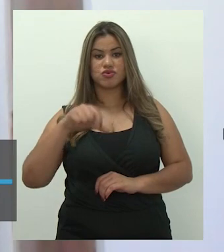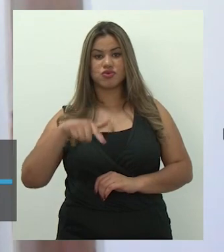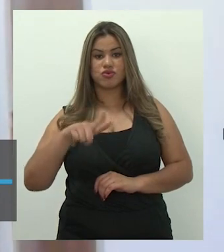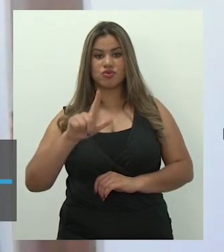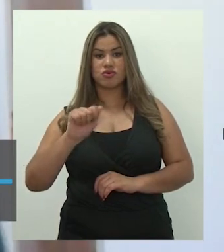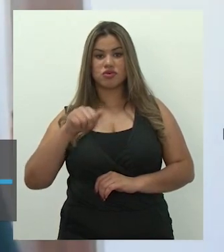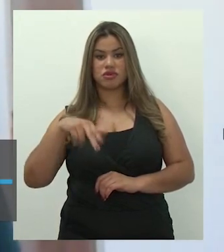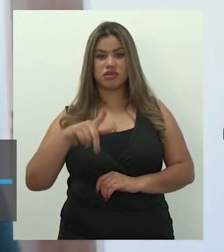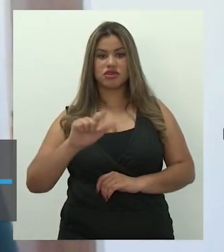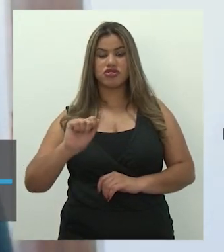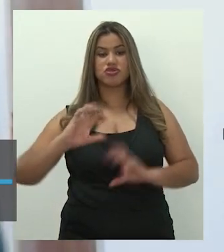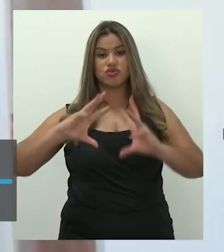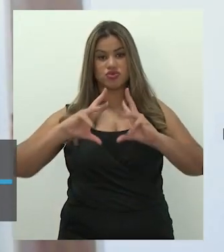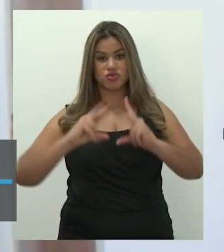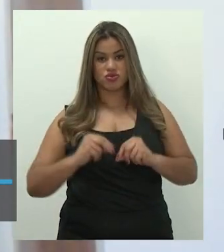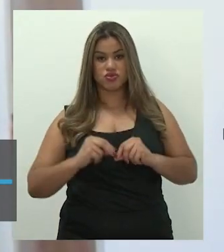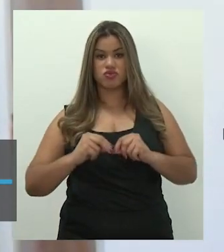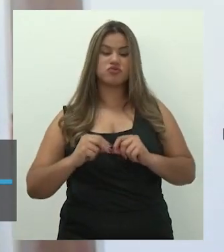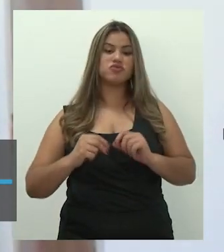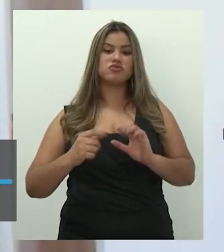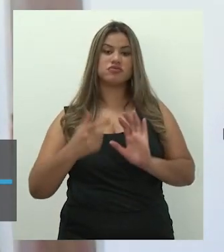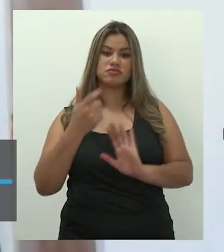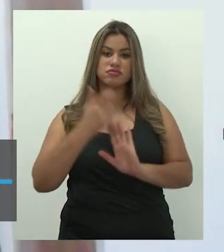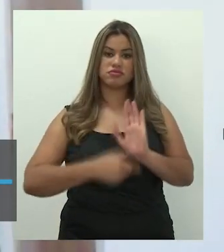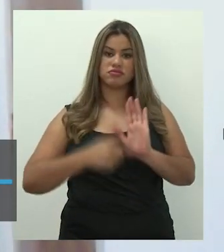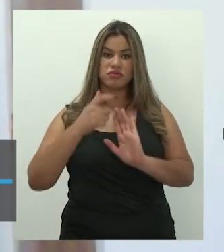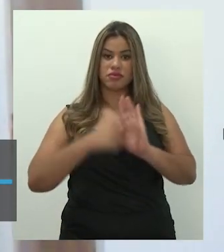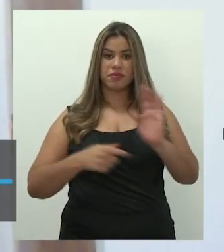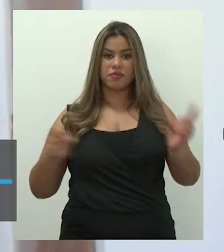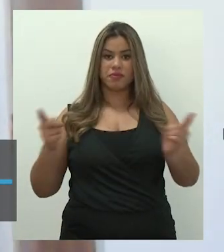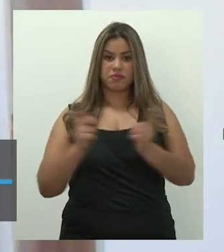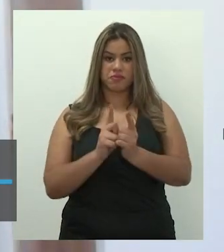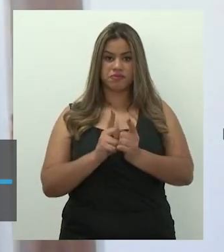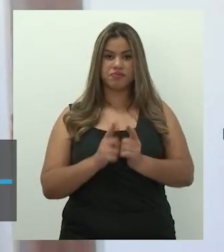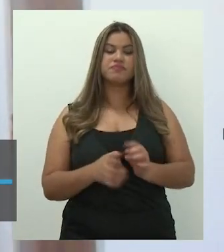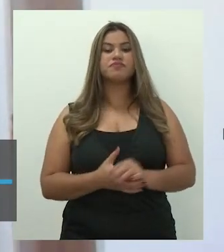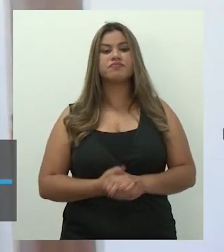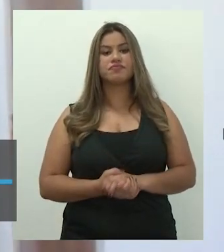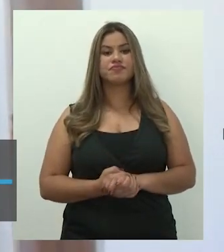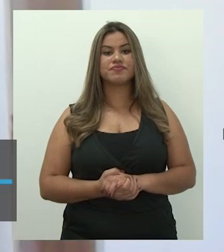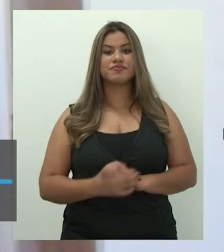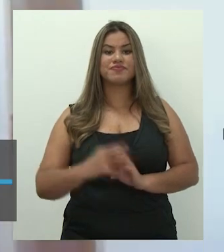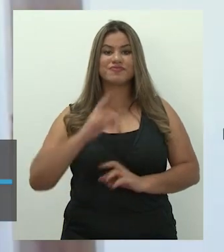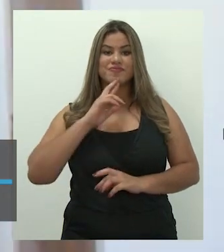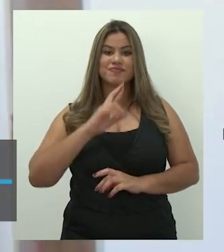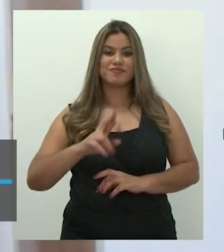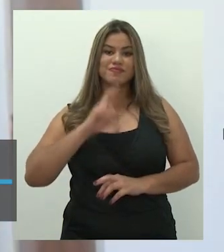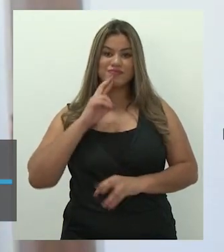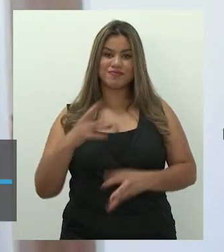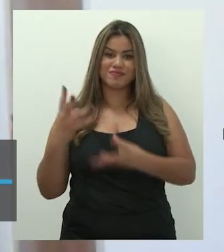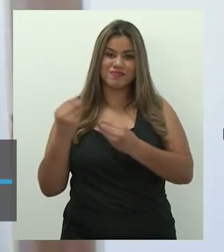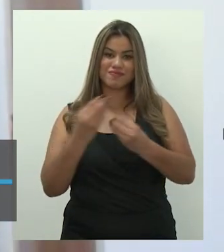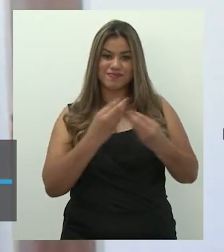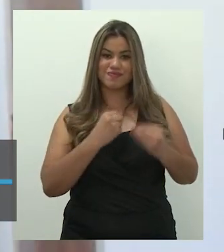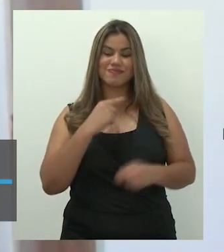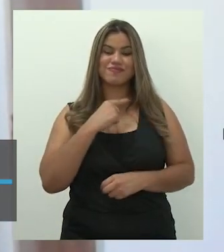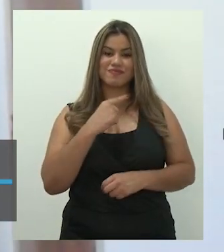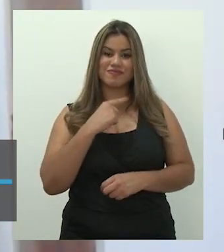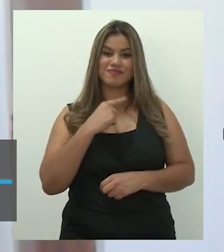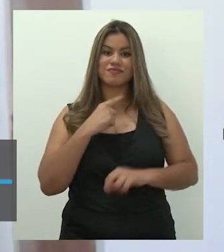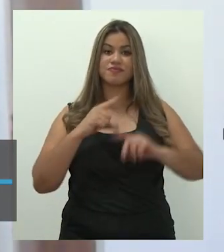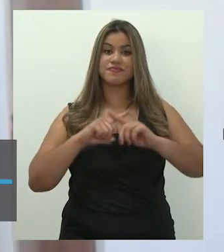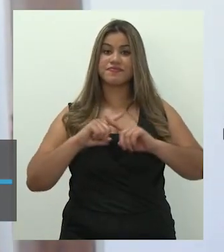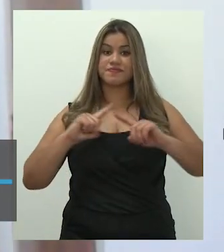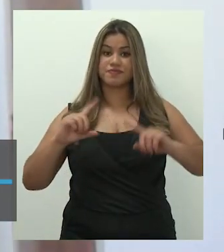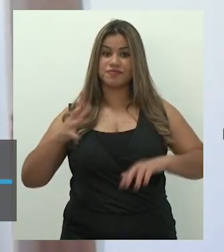por partes menores. Então, as respostas, elas são muitas, diversas, mas